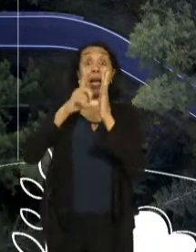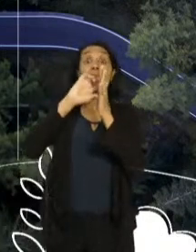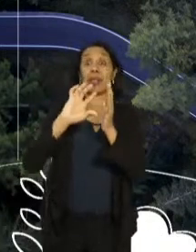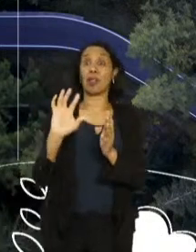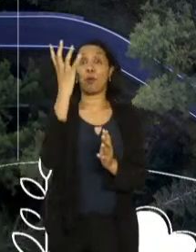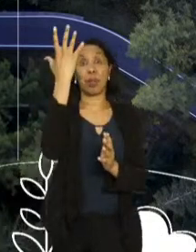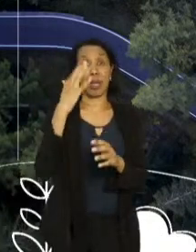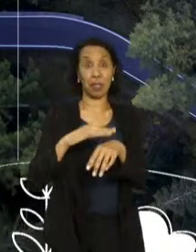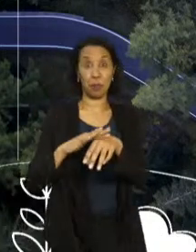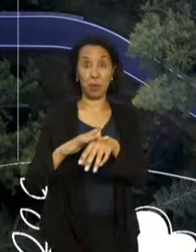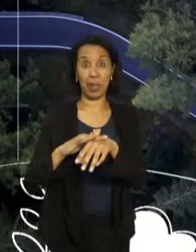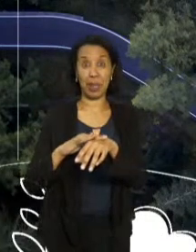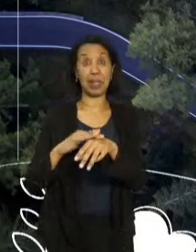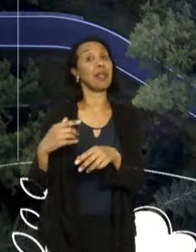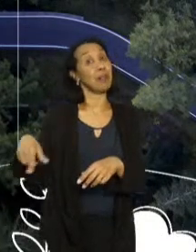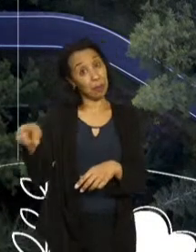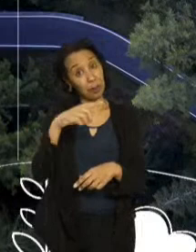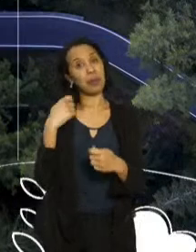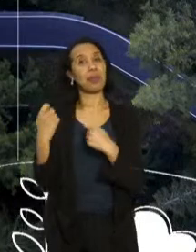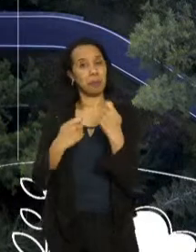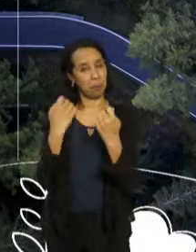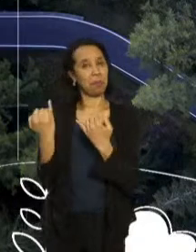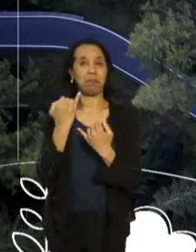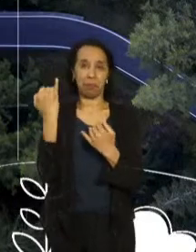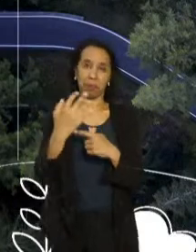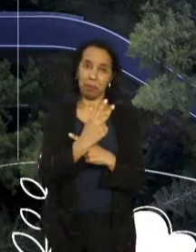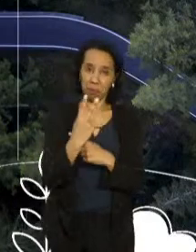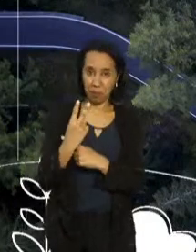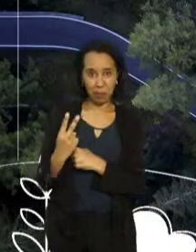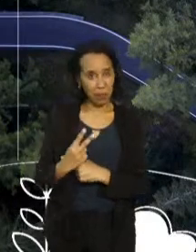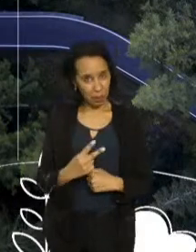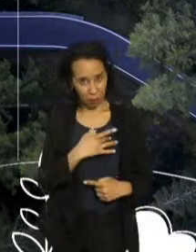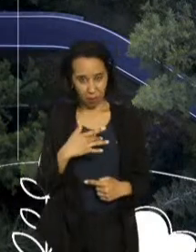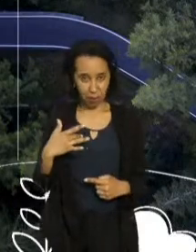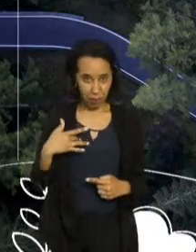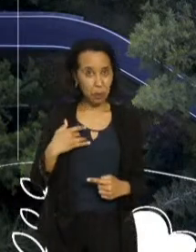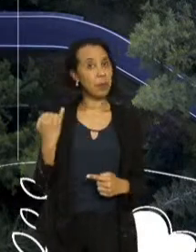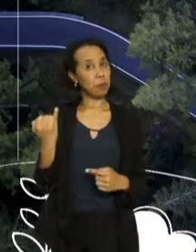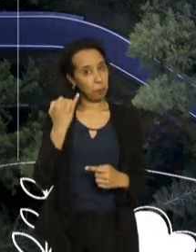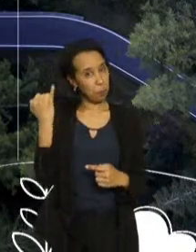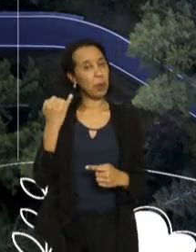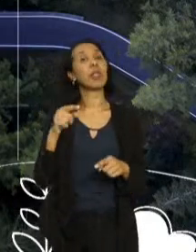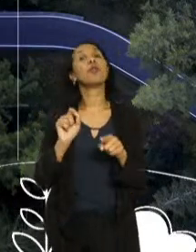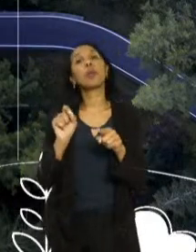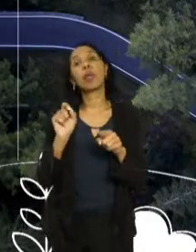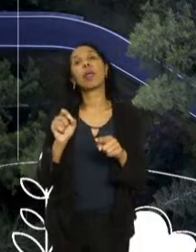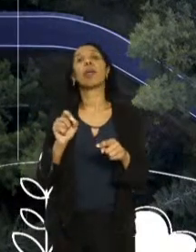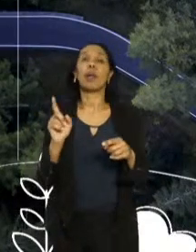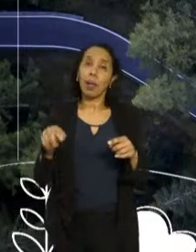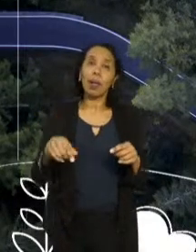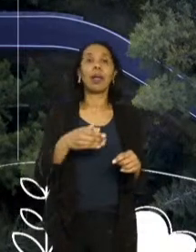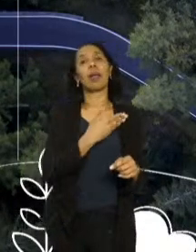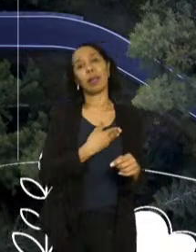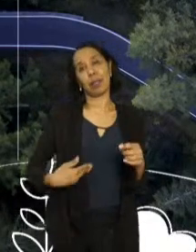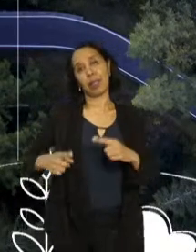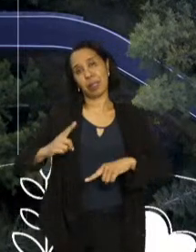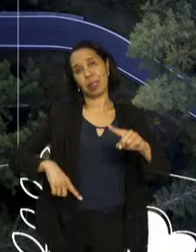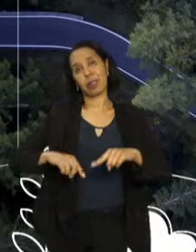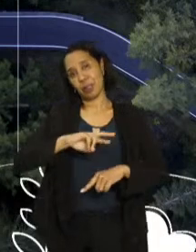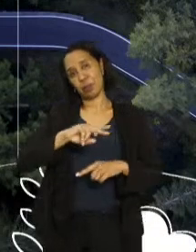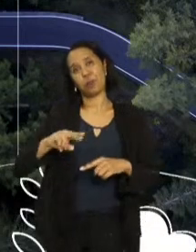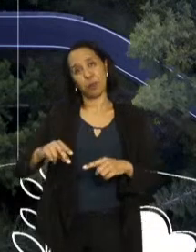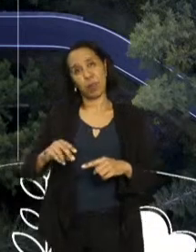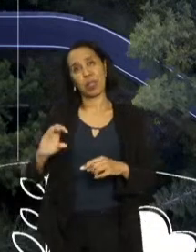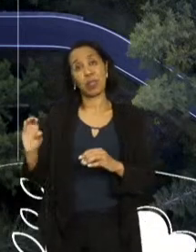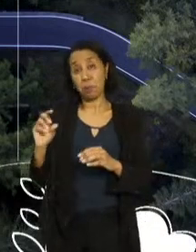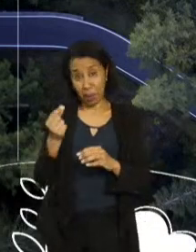foi colocado até na nossa pesquisa inicial, mostrando a importância das políticas públicas, ou seja, para direcionar esse